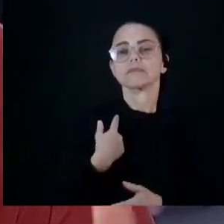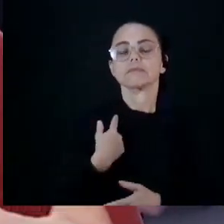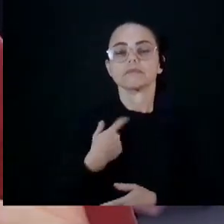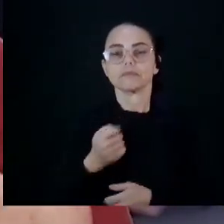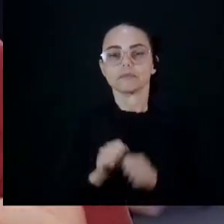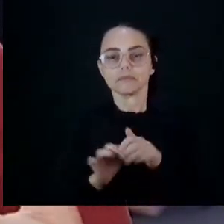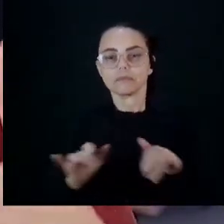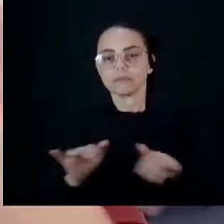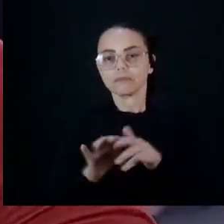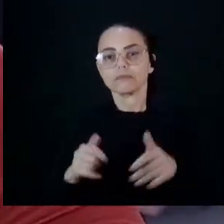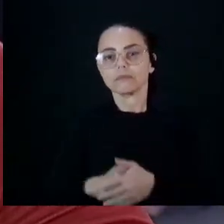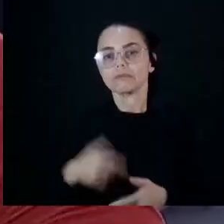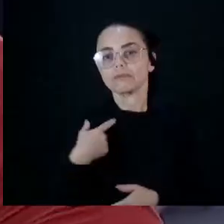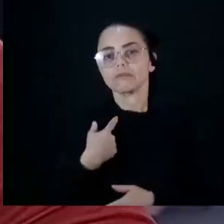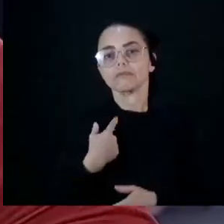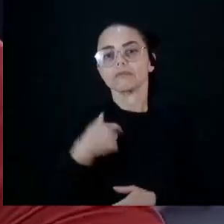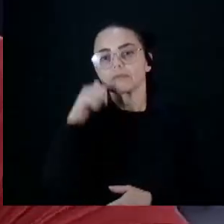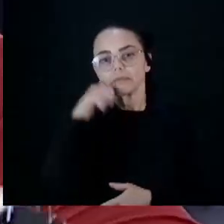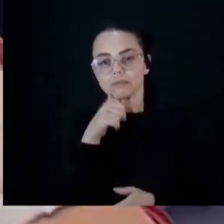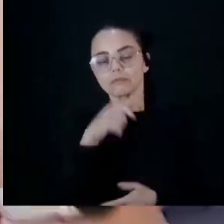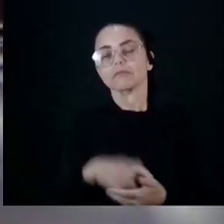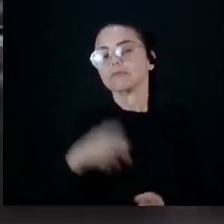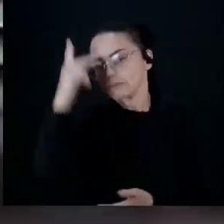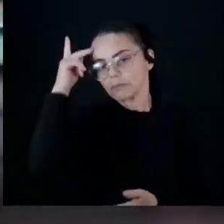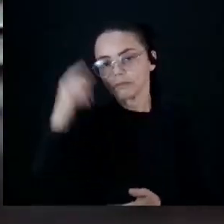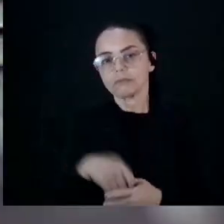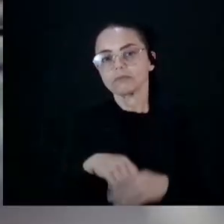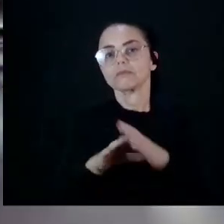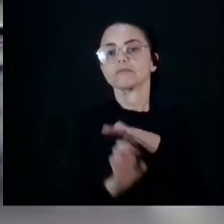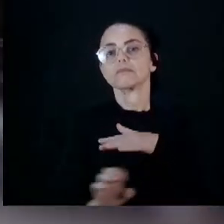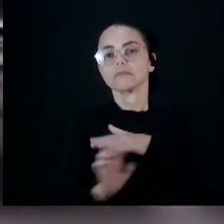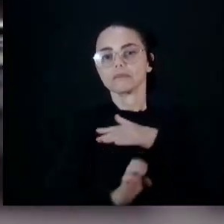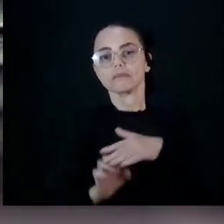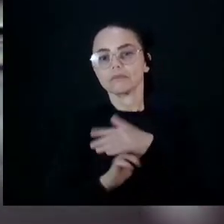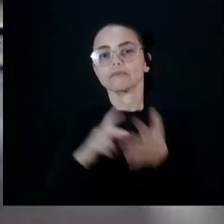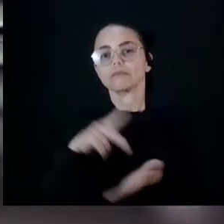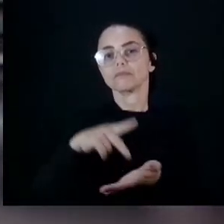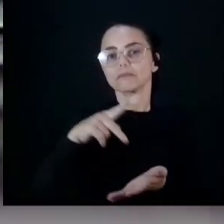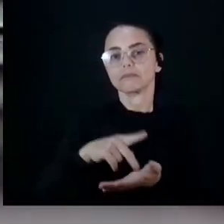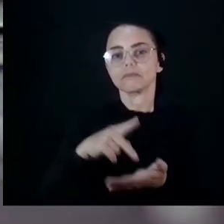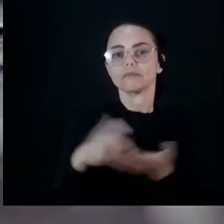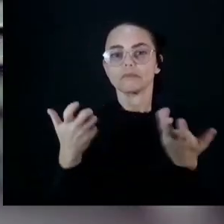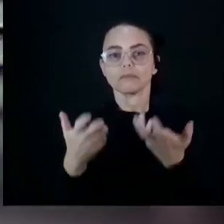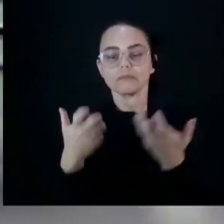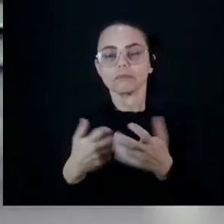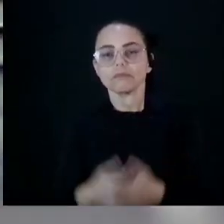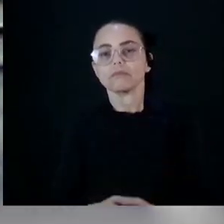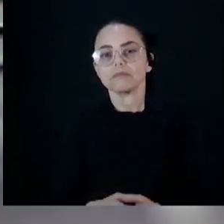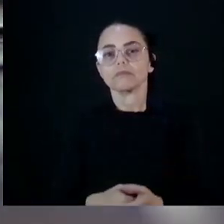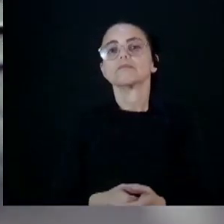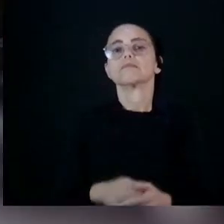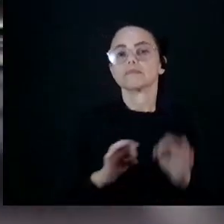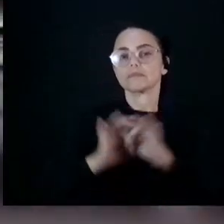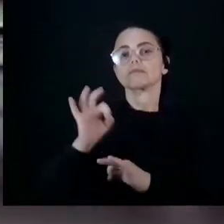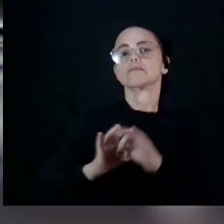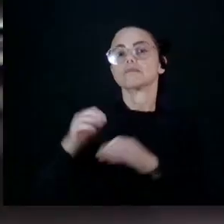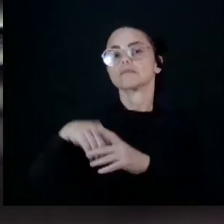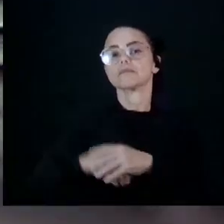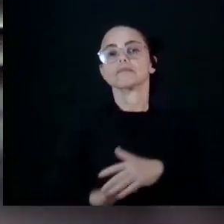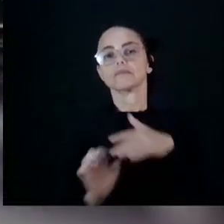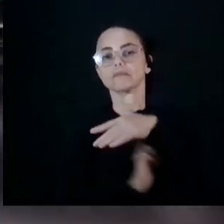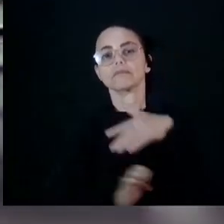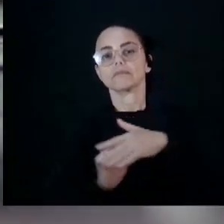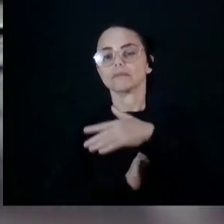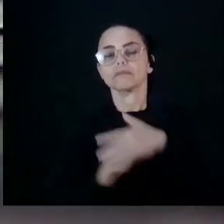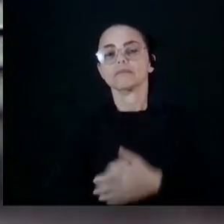ela foi uma das pessoas dentro da empresa que realmente queria que o projeto entrasse na empresa para facilitar a